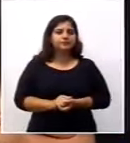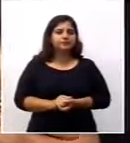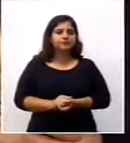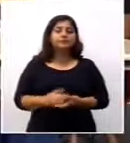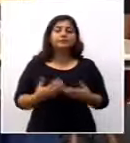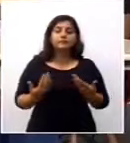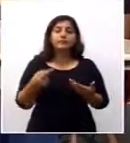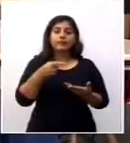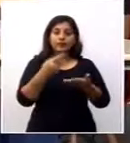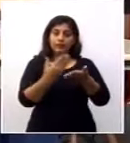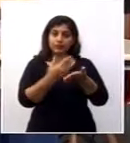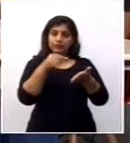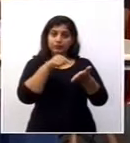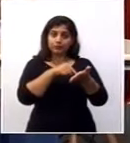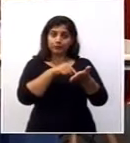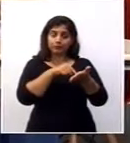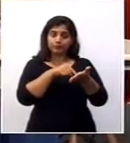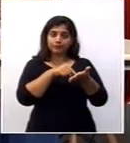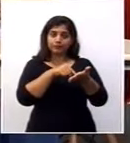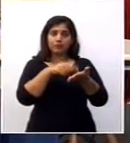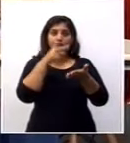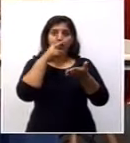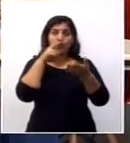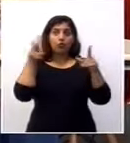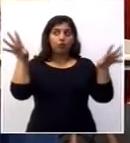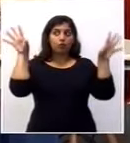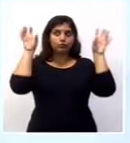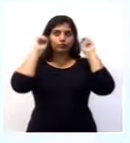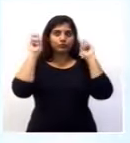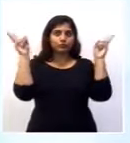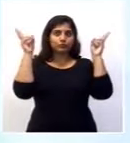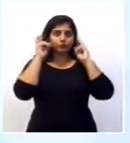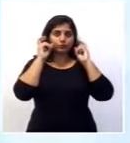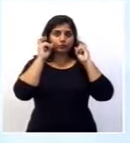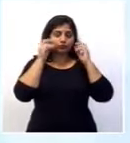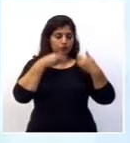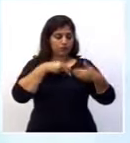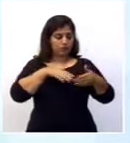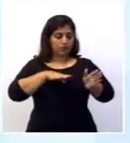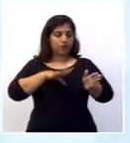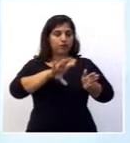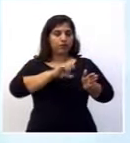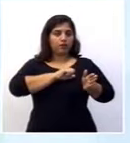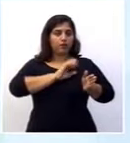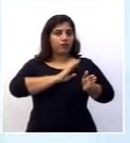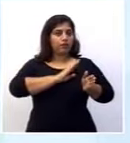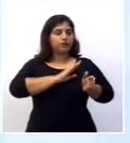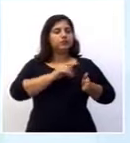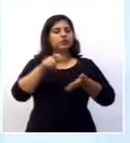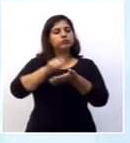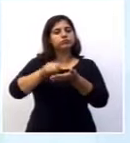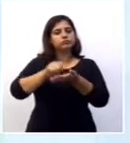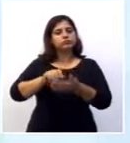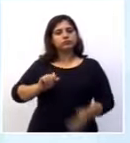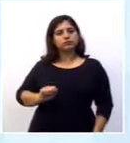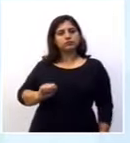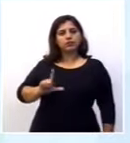Então, aqui está o nosso livro. Ver com os ouvidos e escutar com o coração, do autor Alexandre Camilo.